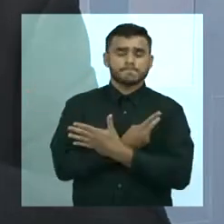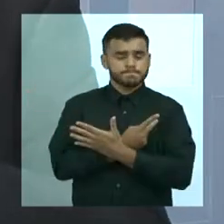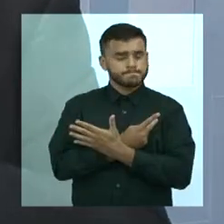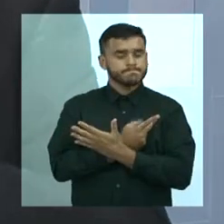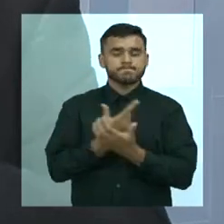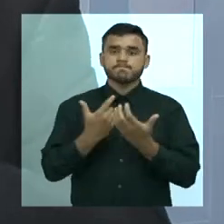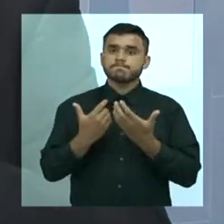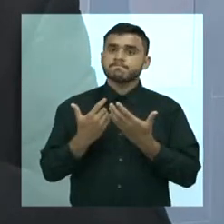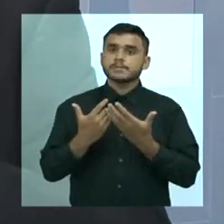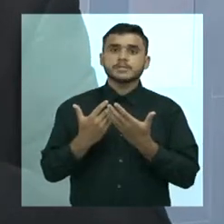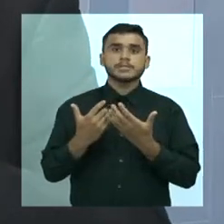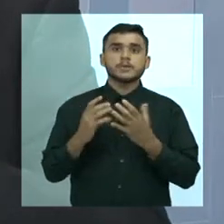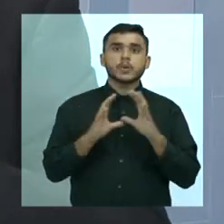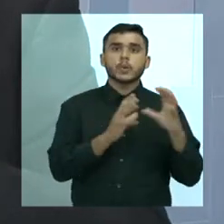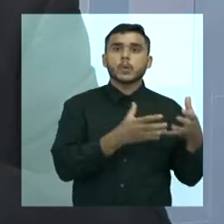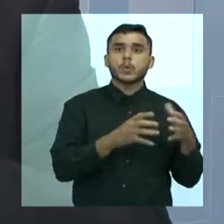só